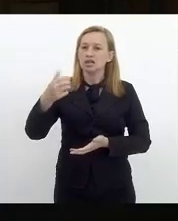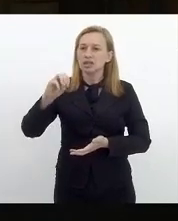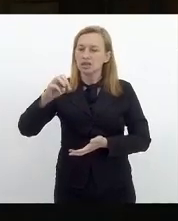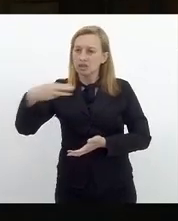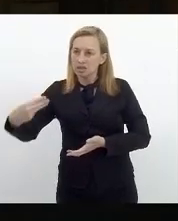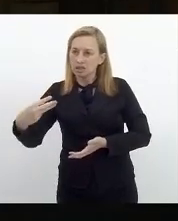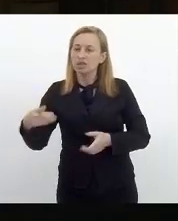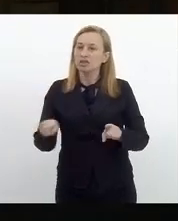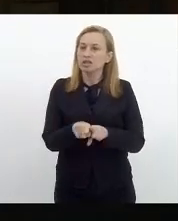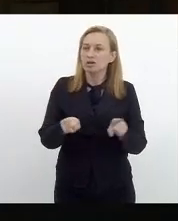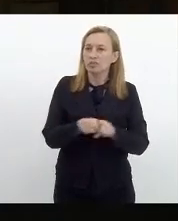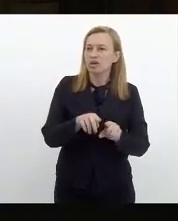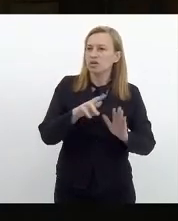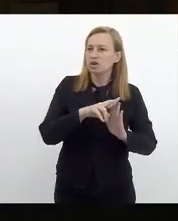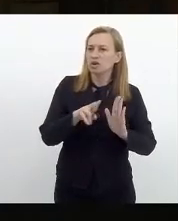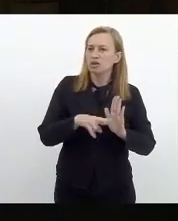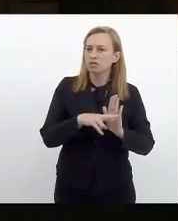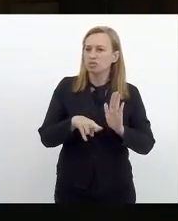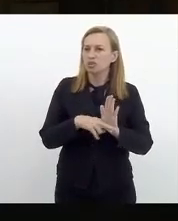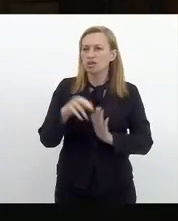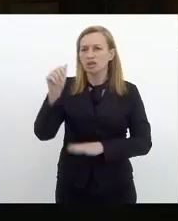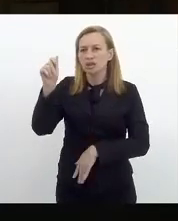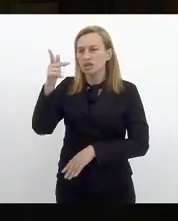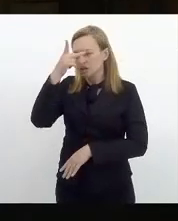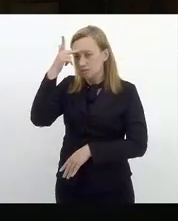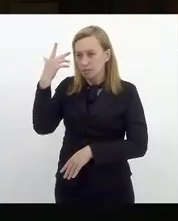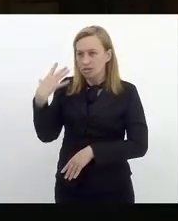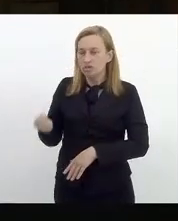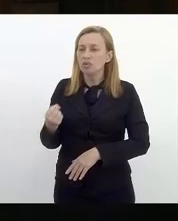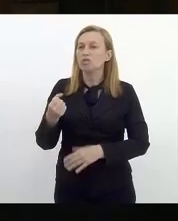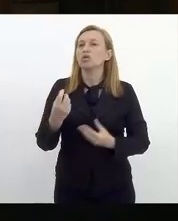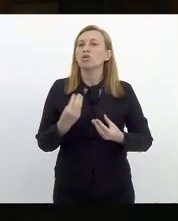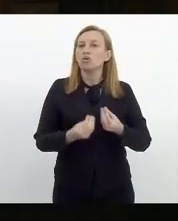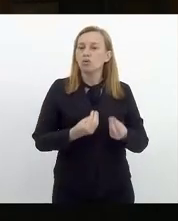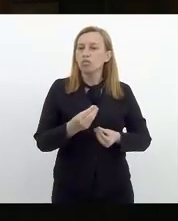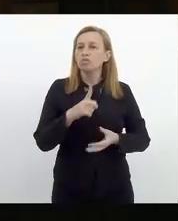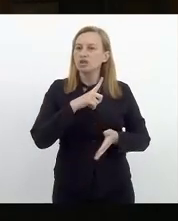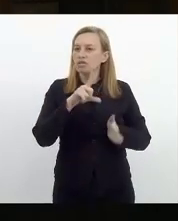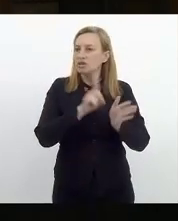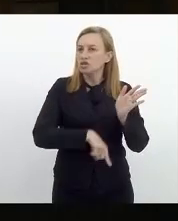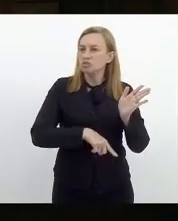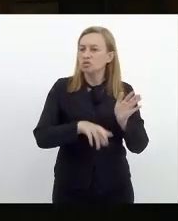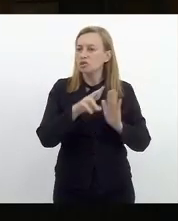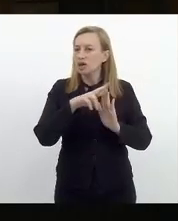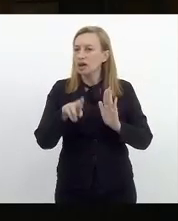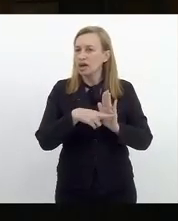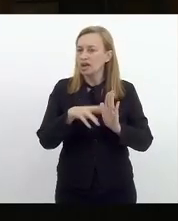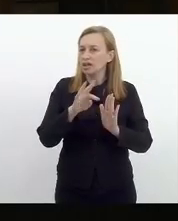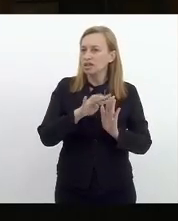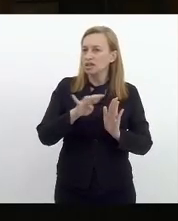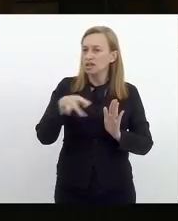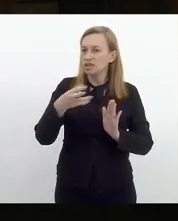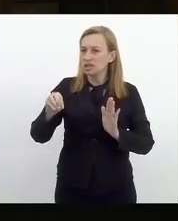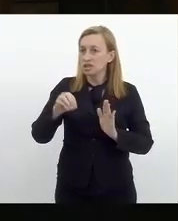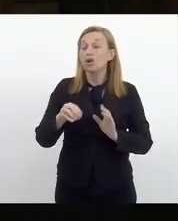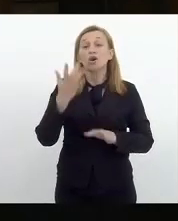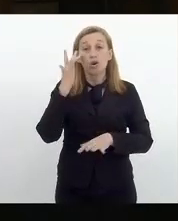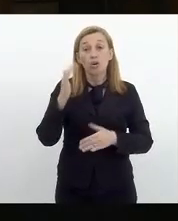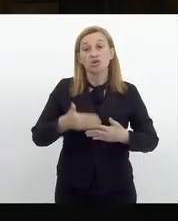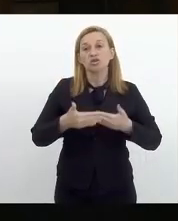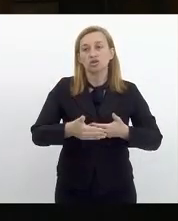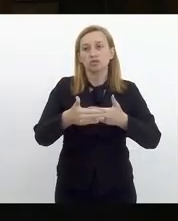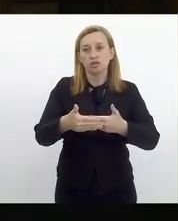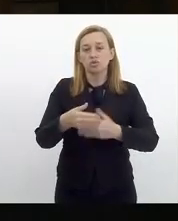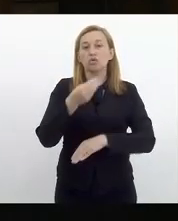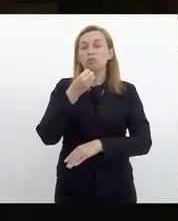a exclusão do regramento para de pensões bem como houve diminuição da regra de transição Então eu acho que a gente já vou